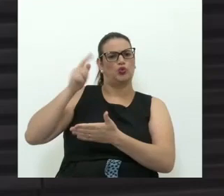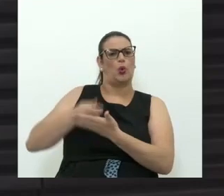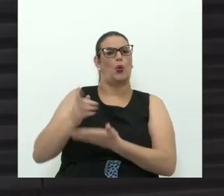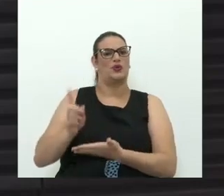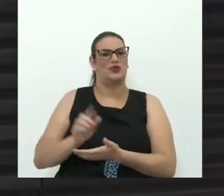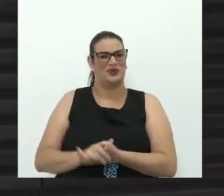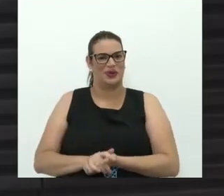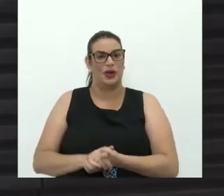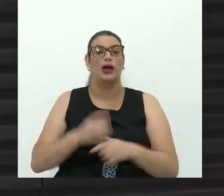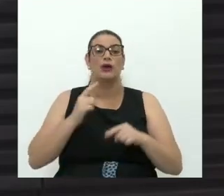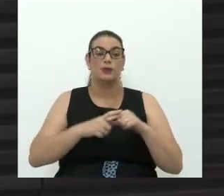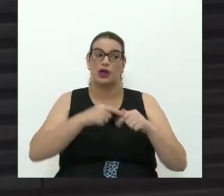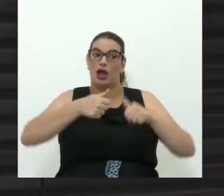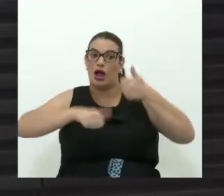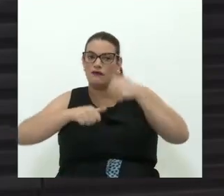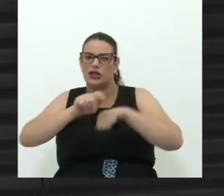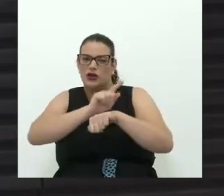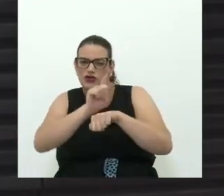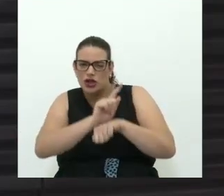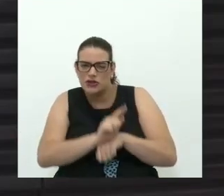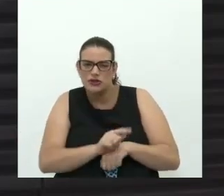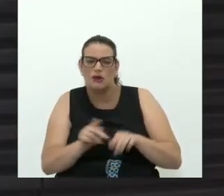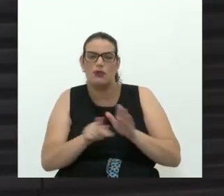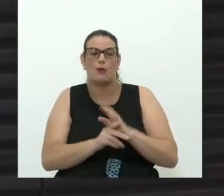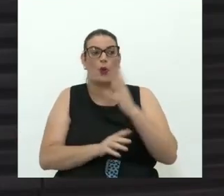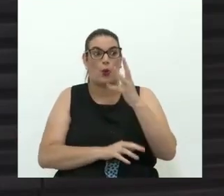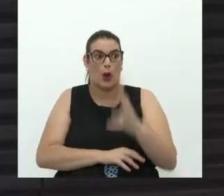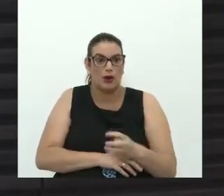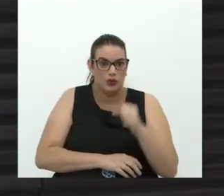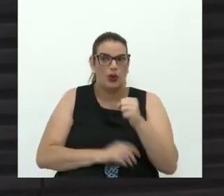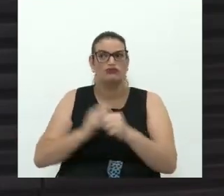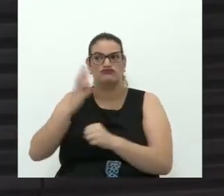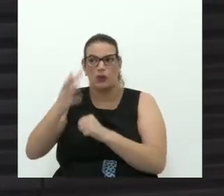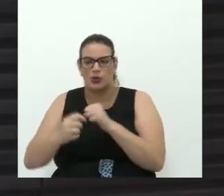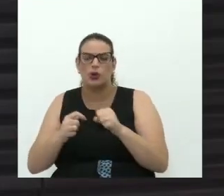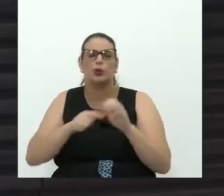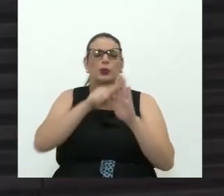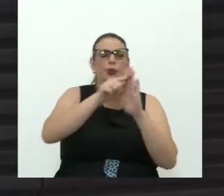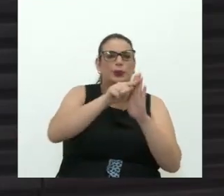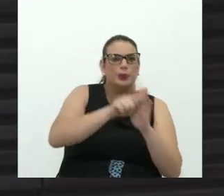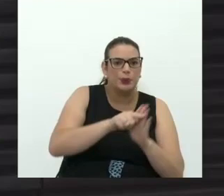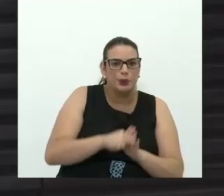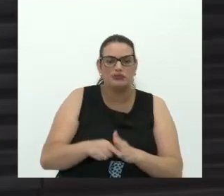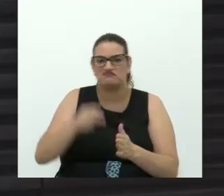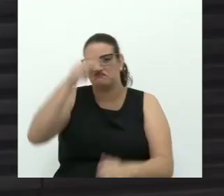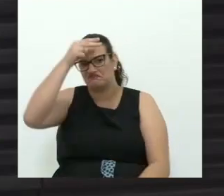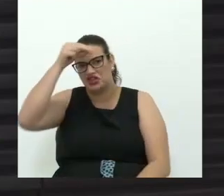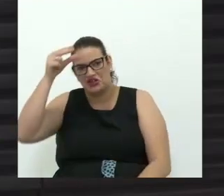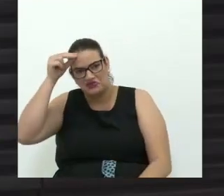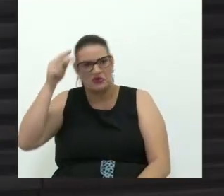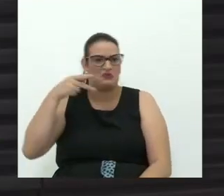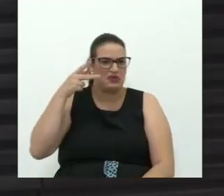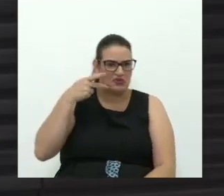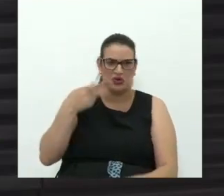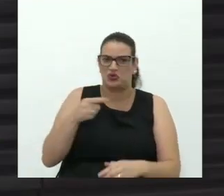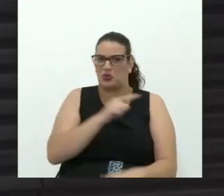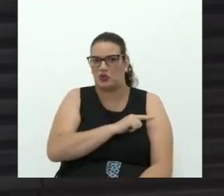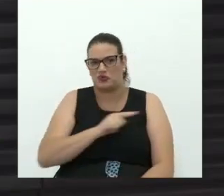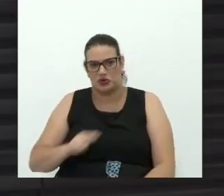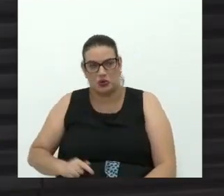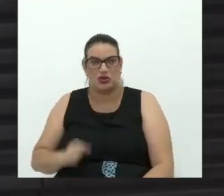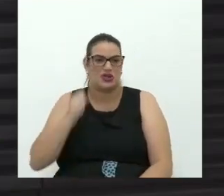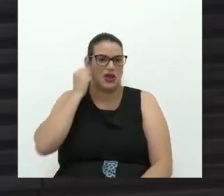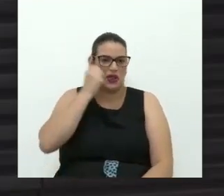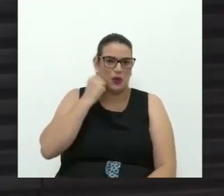avaliar a gestão de alguém seja um vereador uma vereadora um prefeito uma prefeita como também governadores